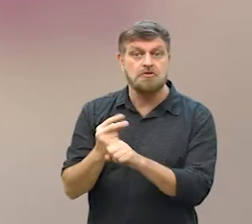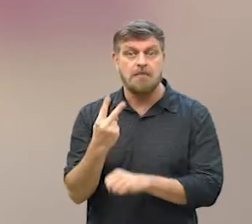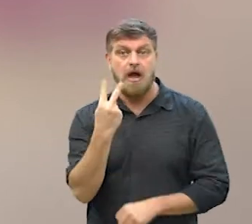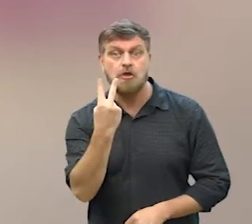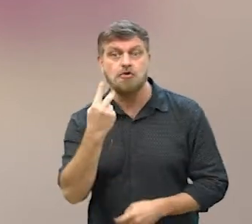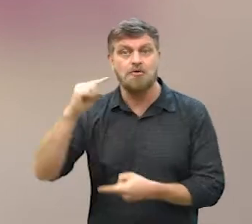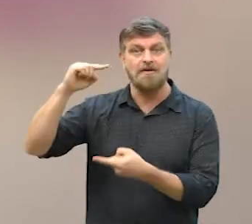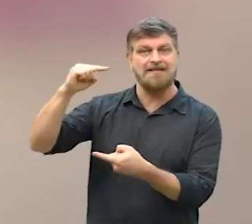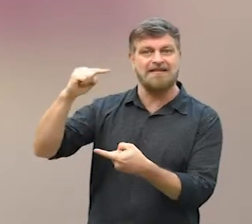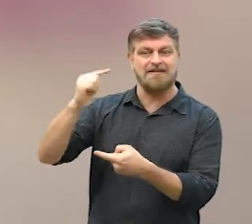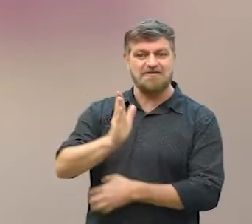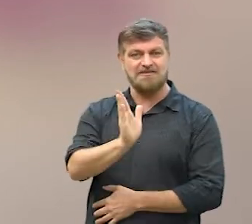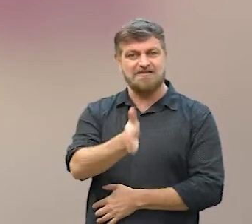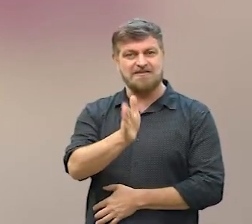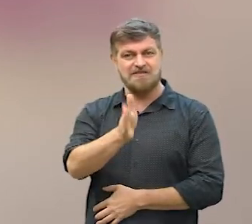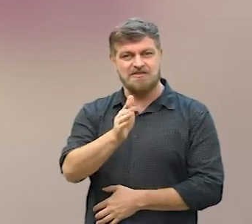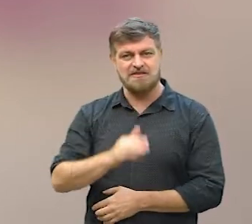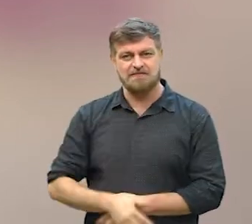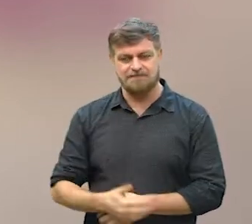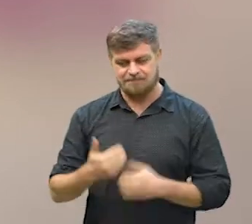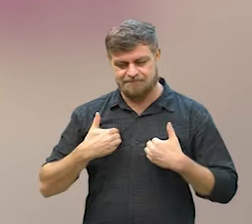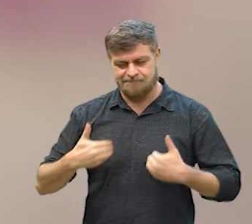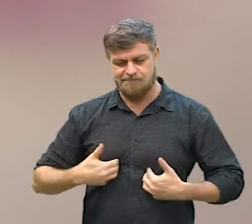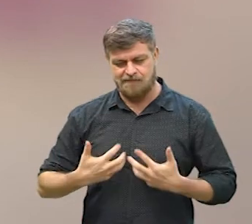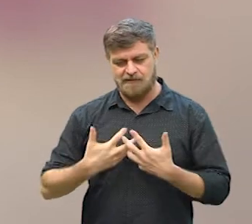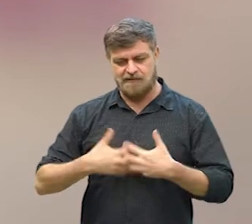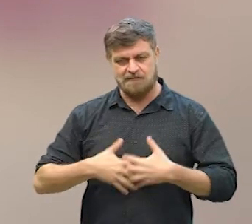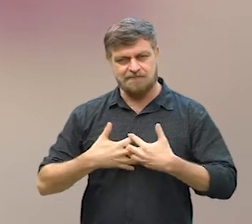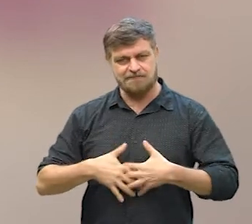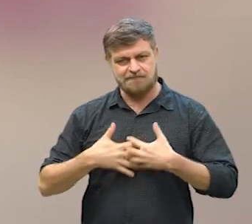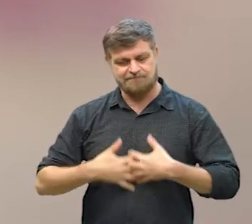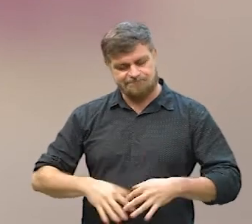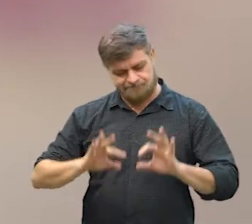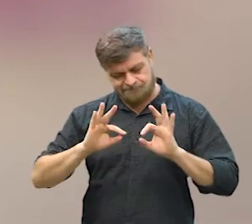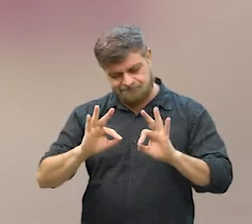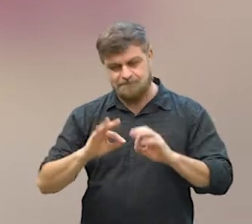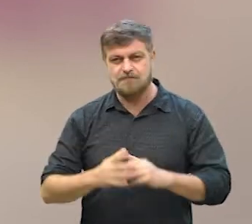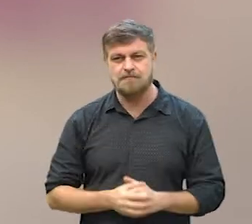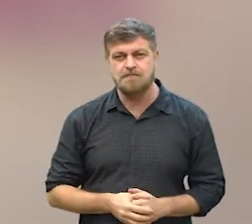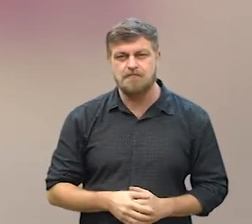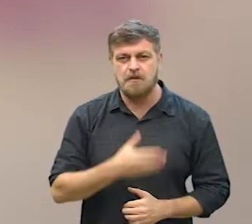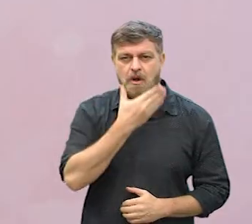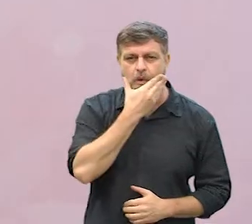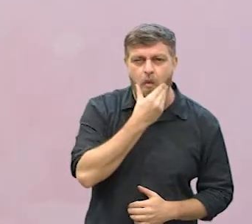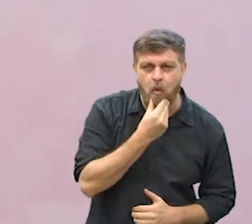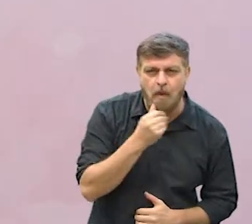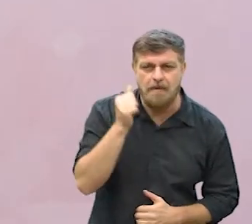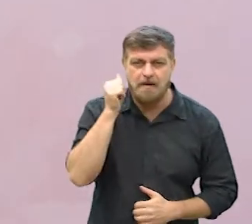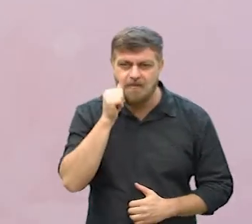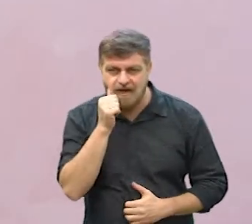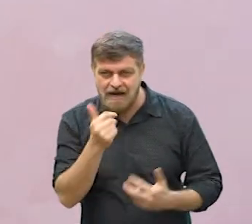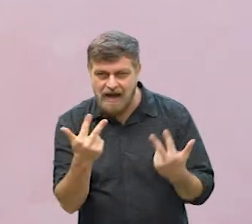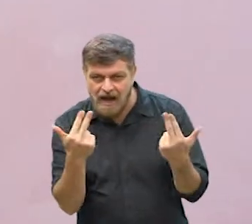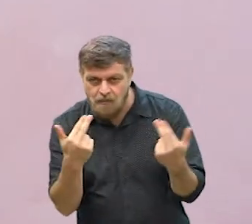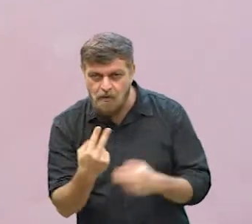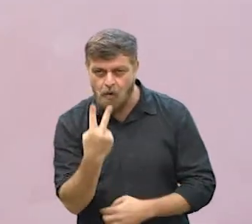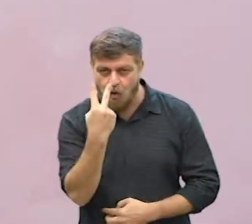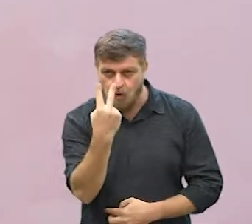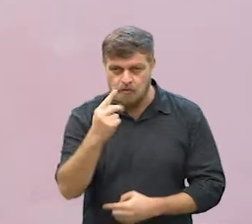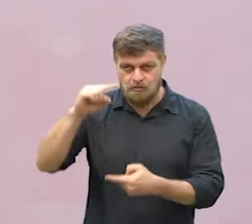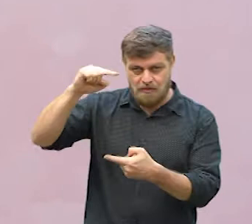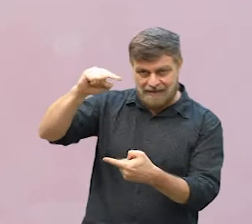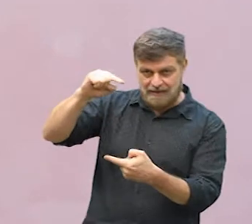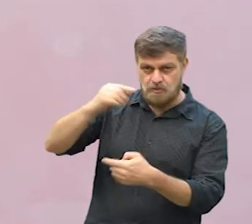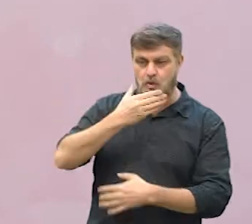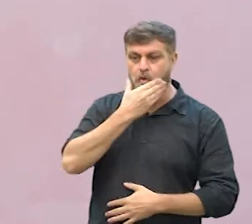daquela, já dão os 2 litros por dia, que já vai estar aí ajudando na performance do seu organismo. E homem e mulher têm que